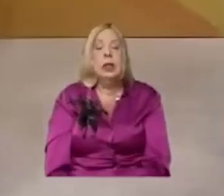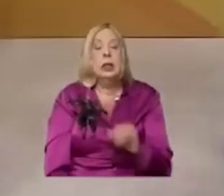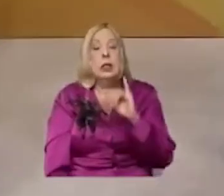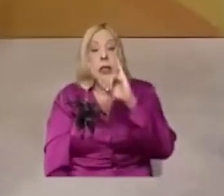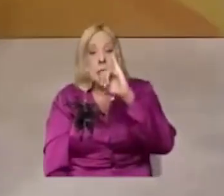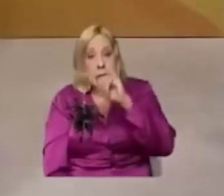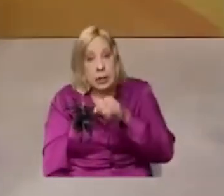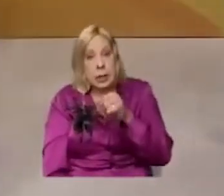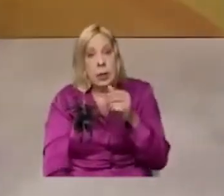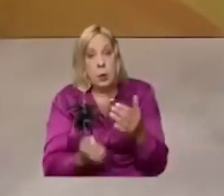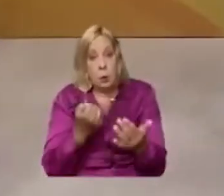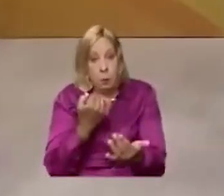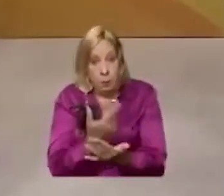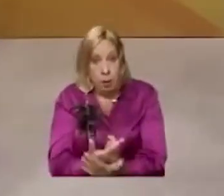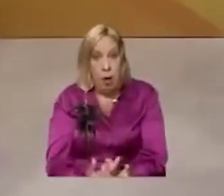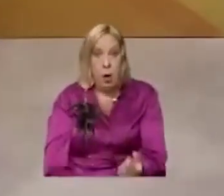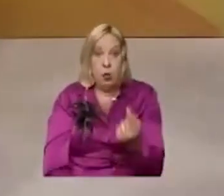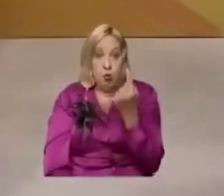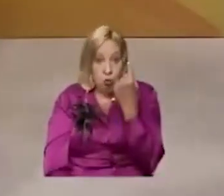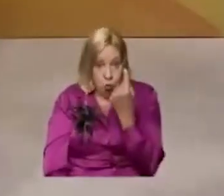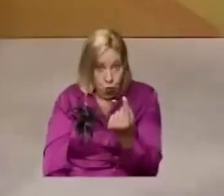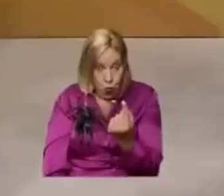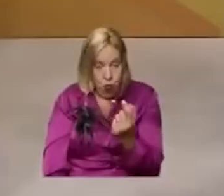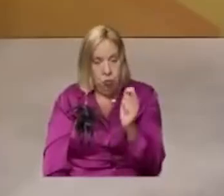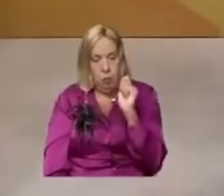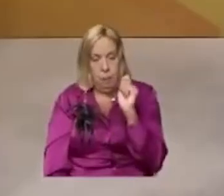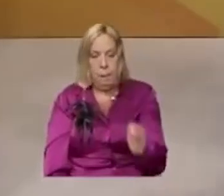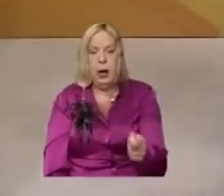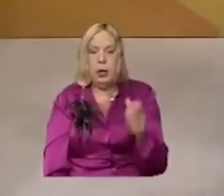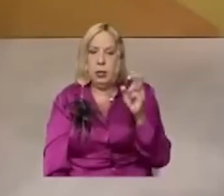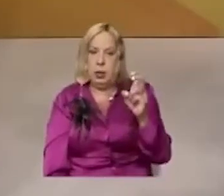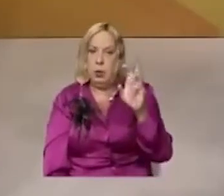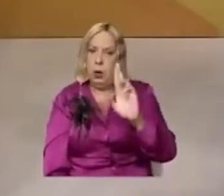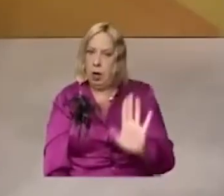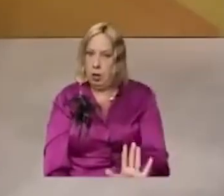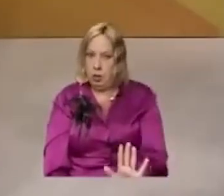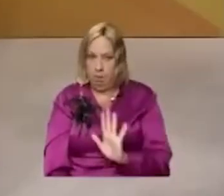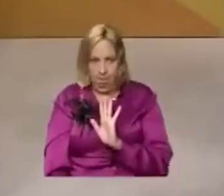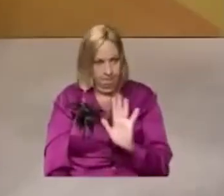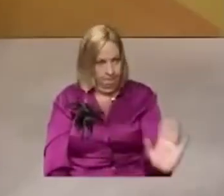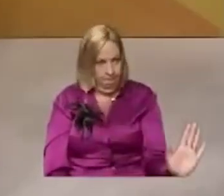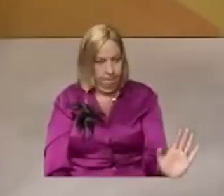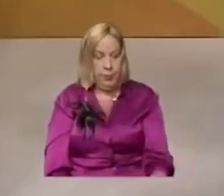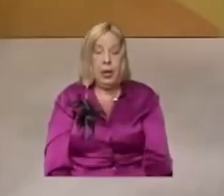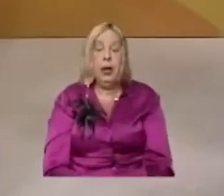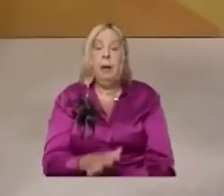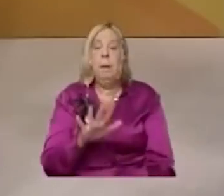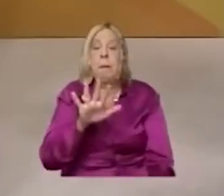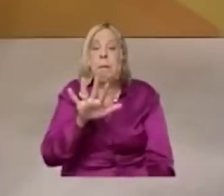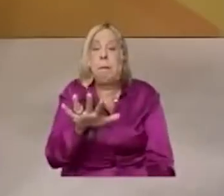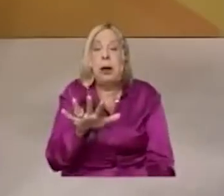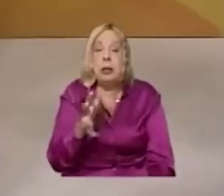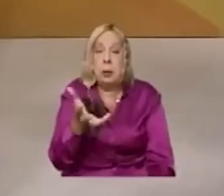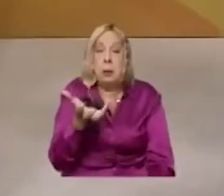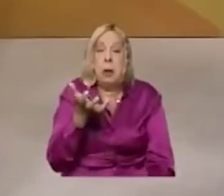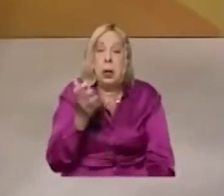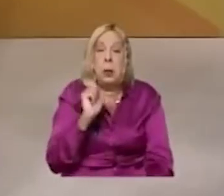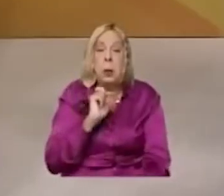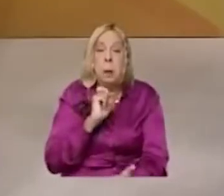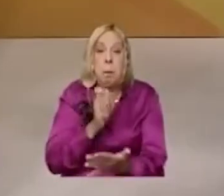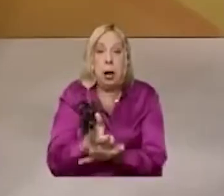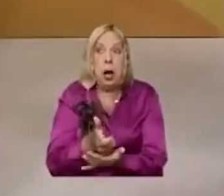aí. É esse. Esse aqui, ó. Esse aqui que seria 2, eles estão por